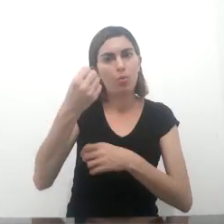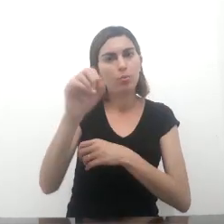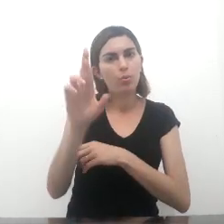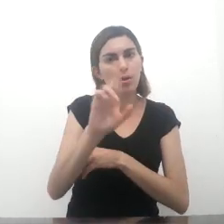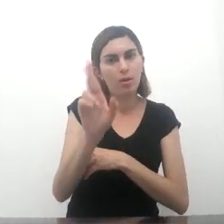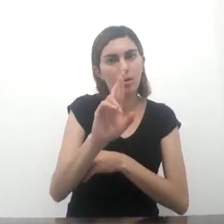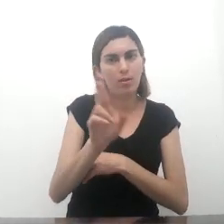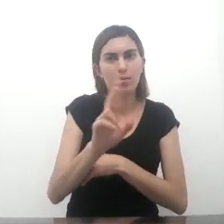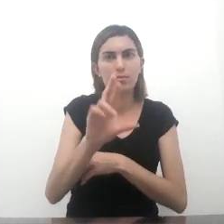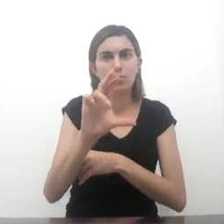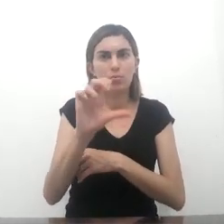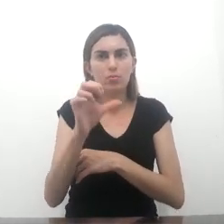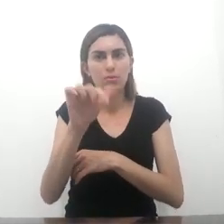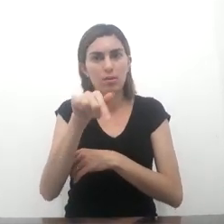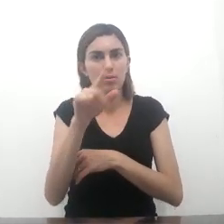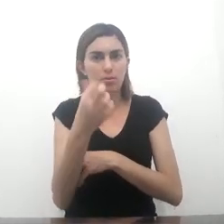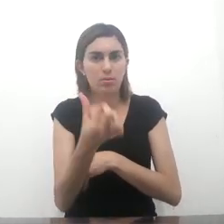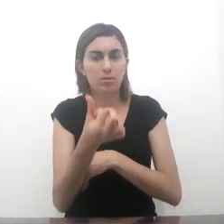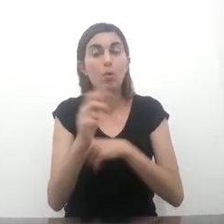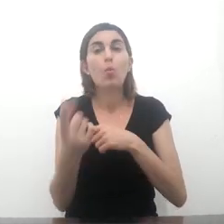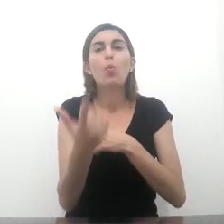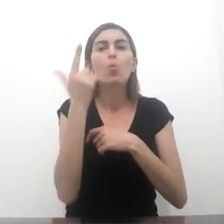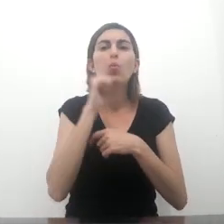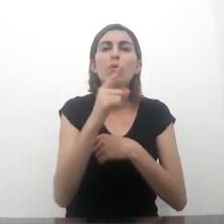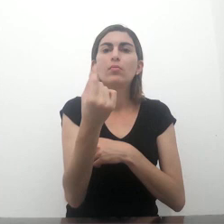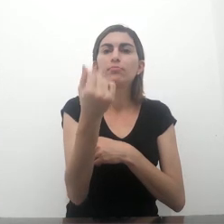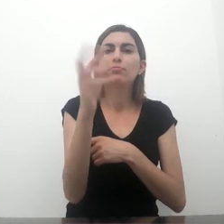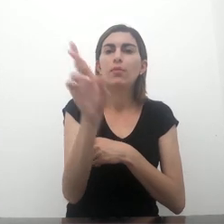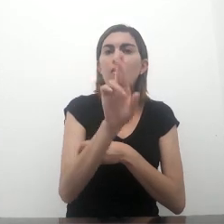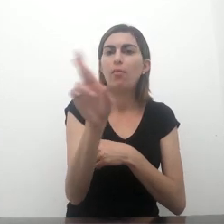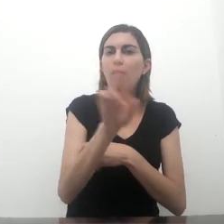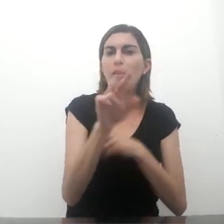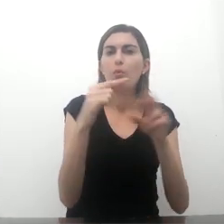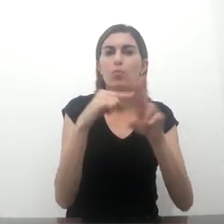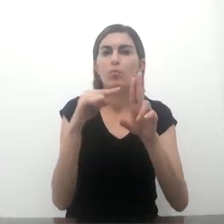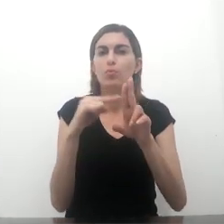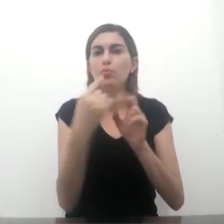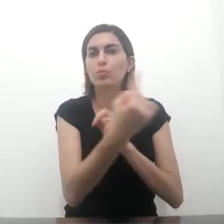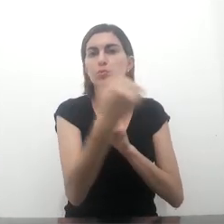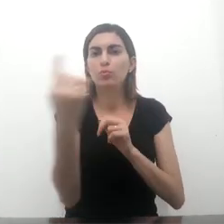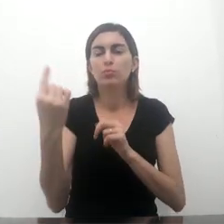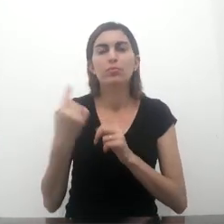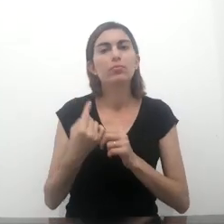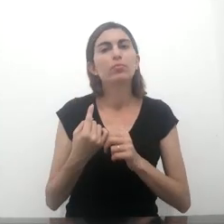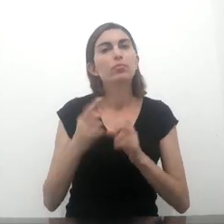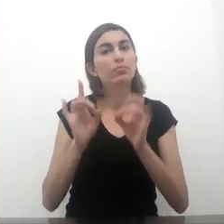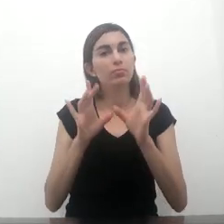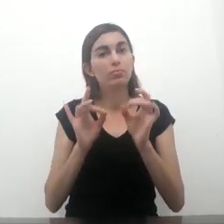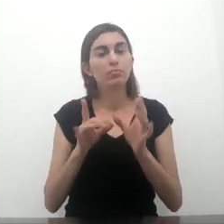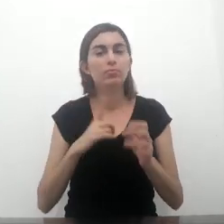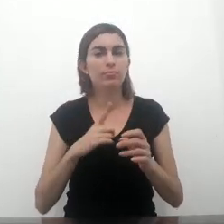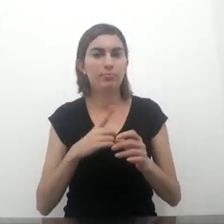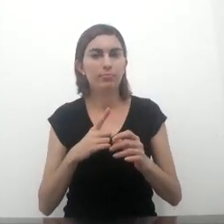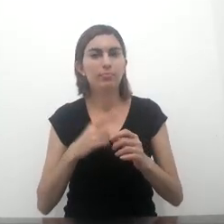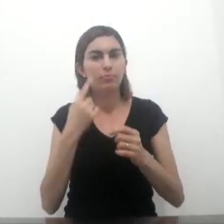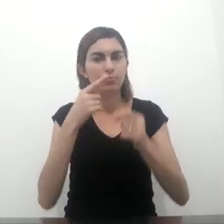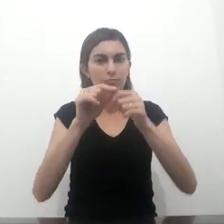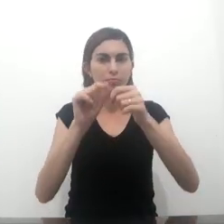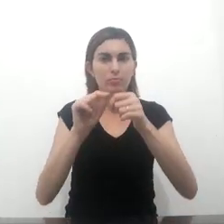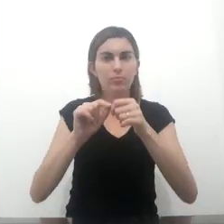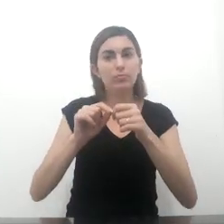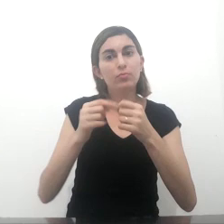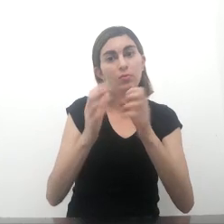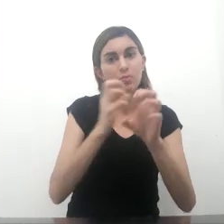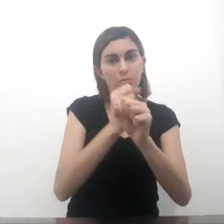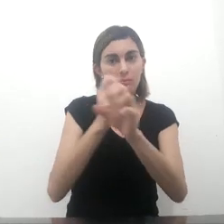R$ 8,76, qual é o lucro em reais por unidade que João tem? Então veja que você vai fazer